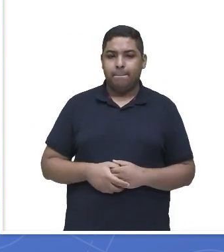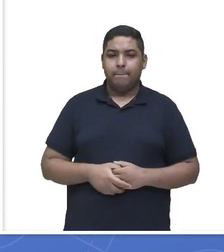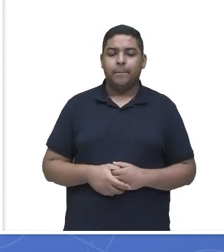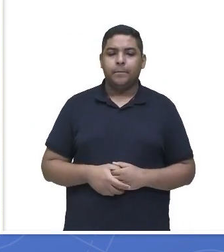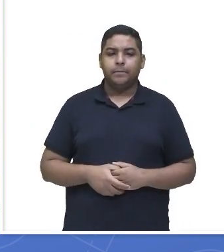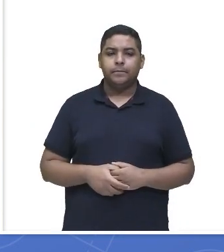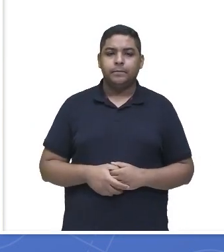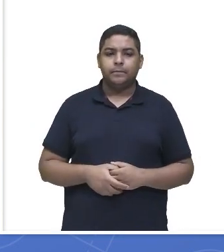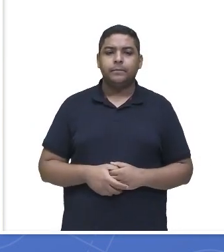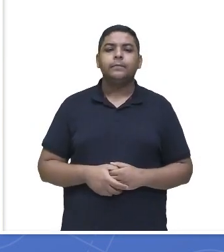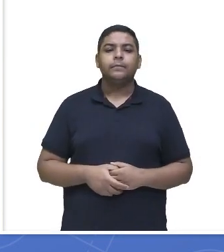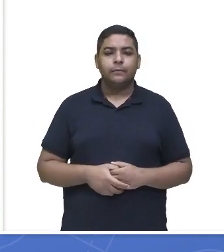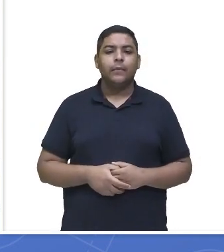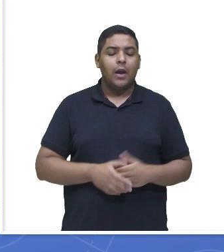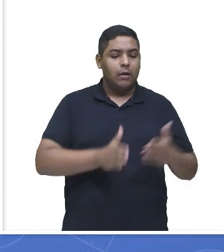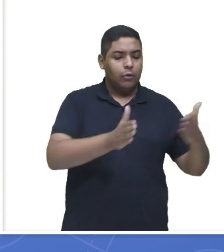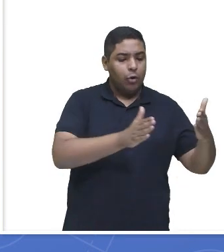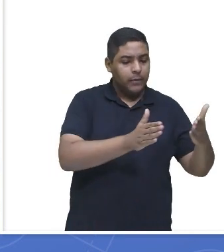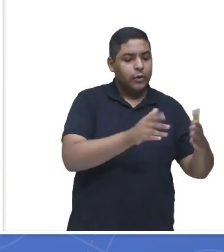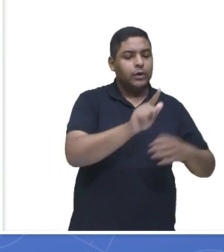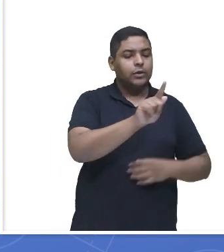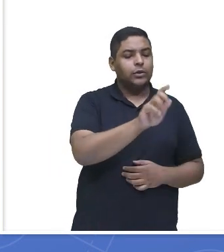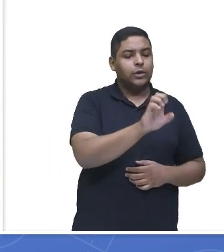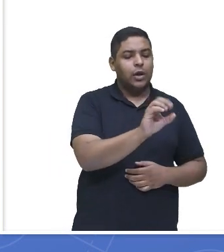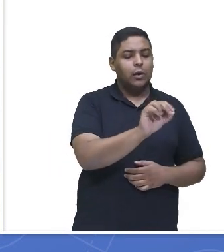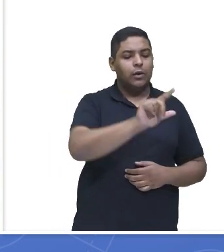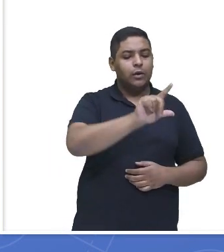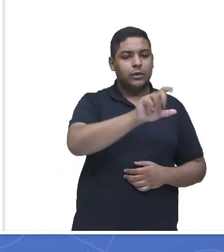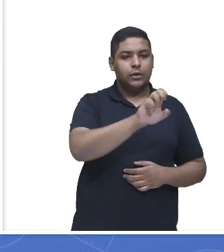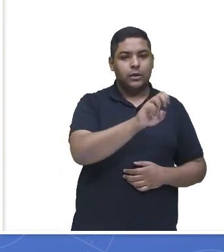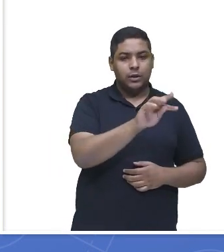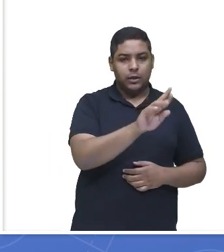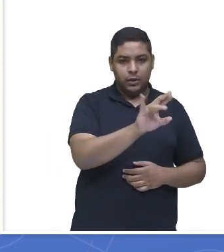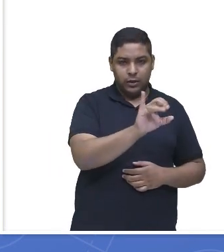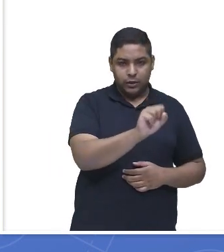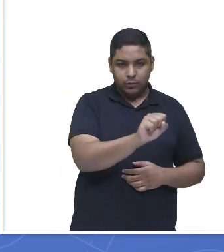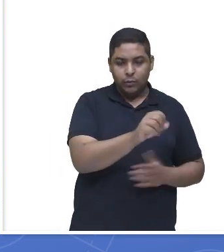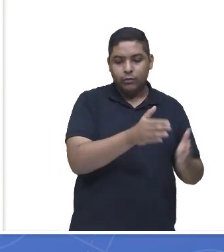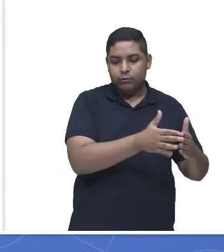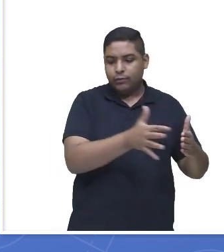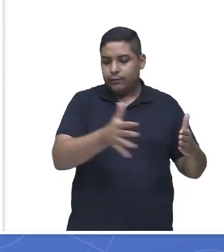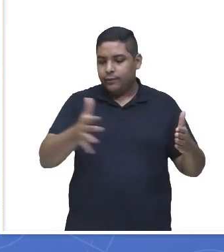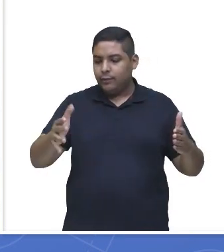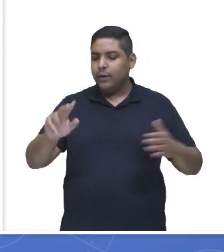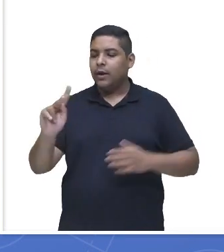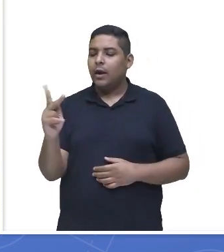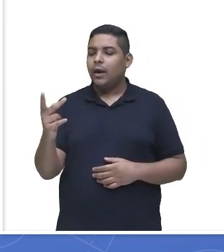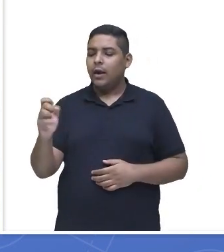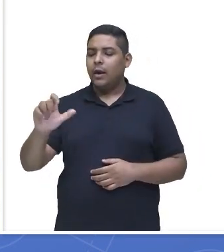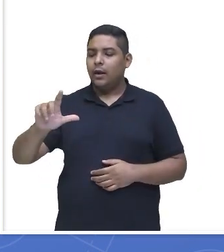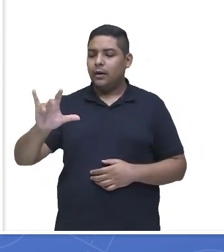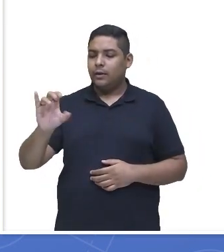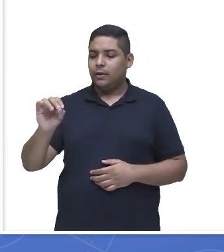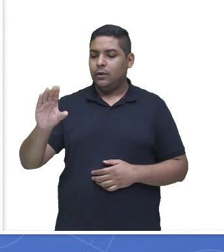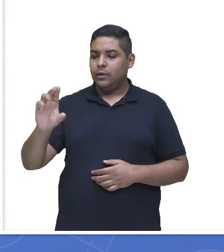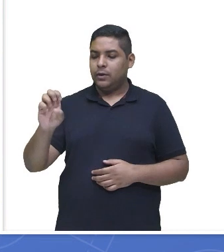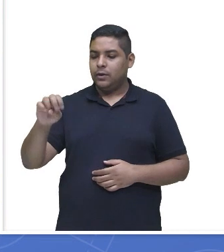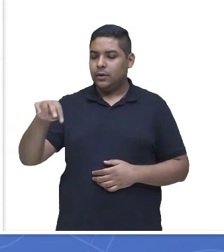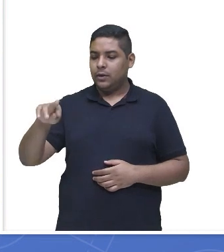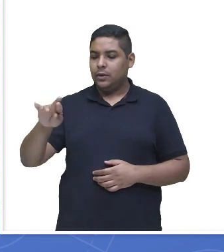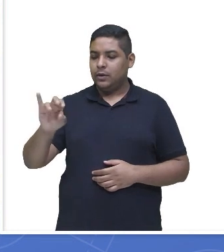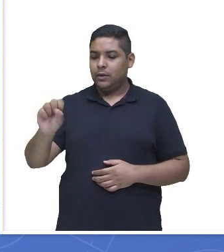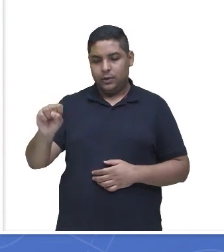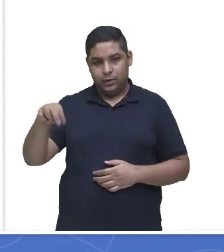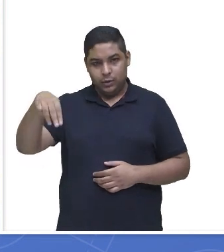A passagem do geocentrismo para o heliocentrismo. Essa revolução, ela foi muito importante, por